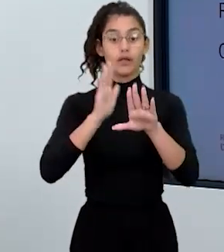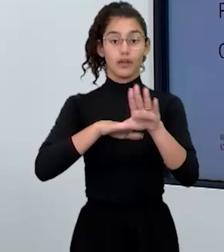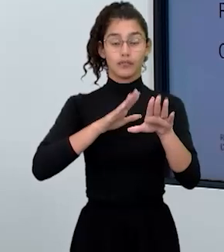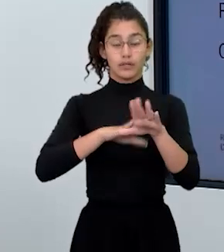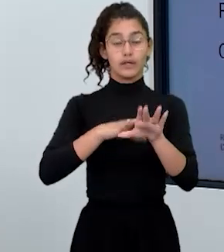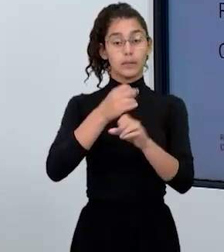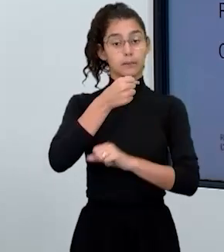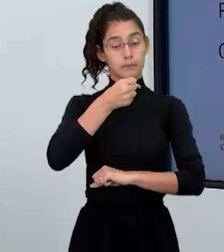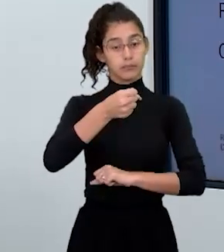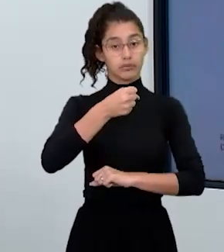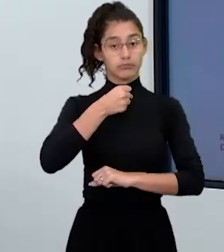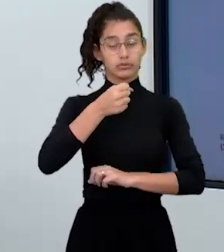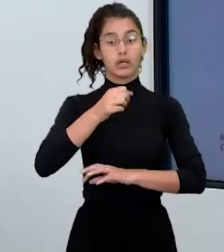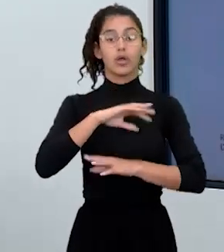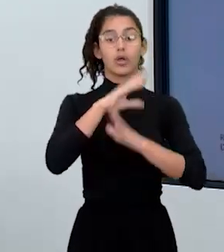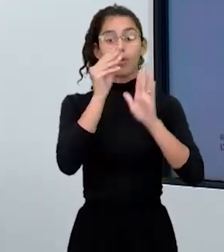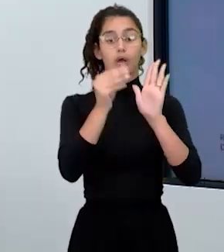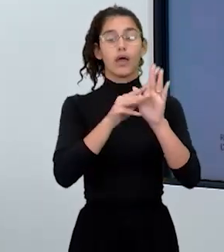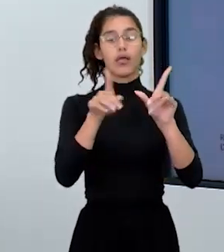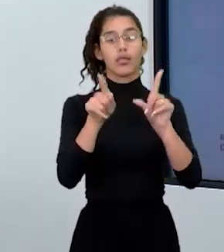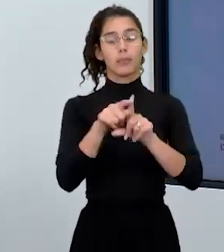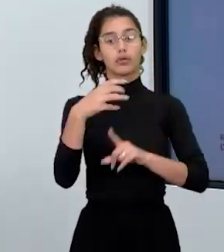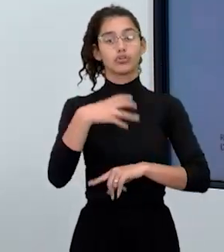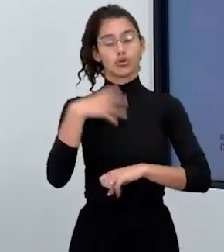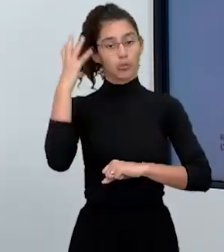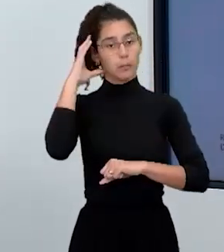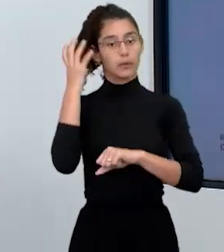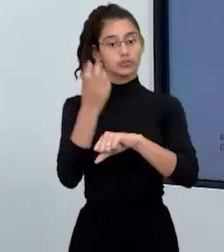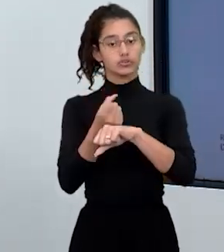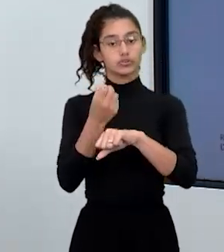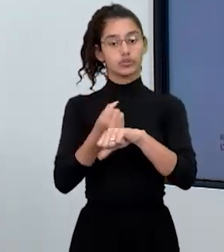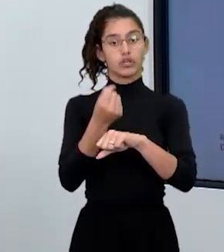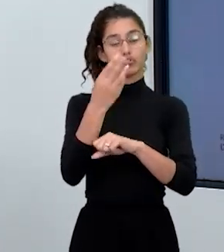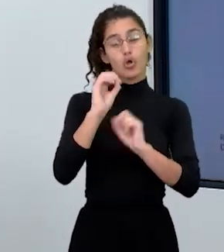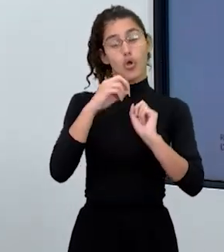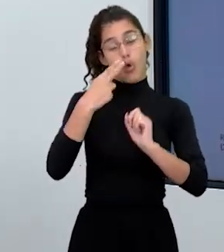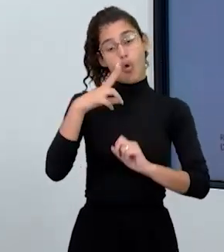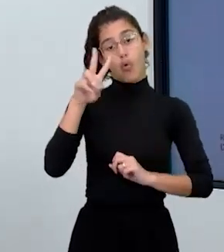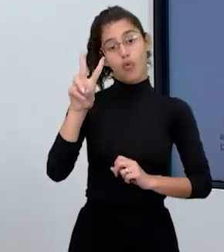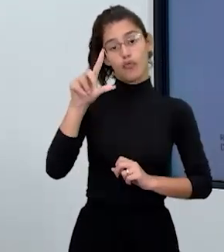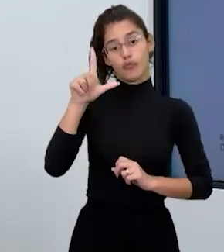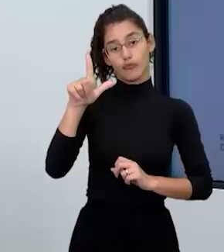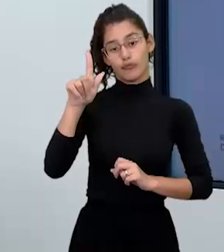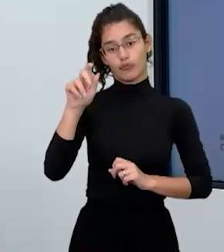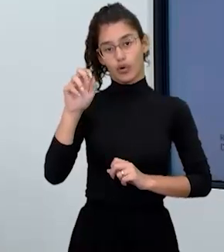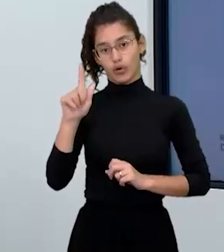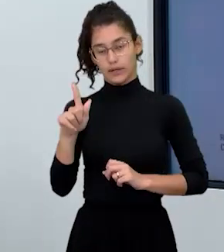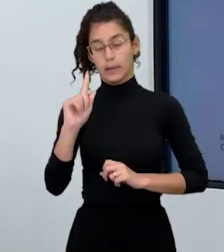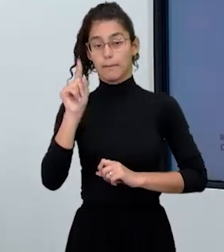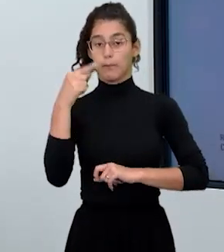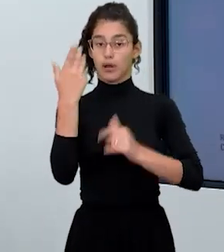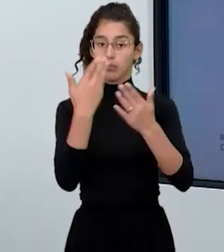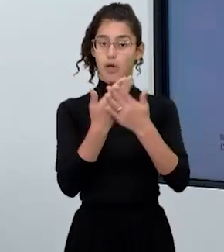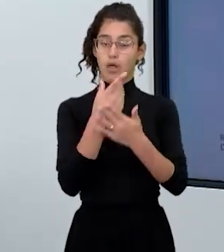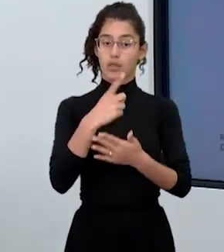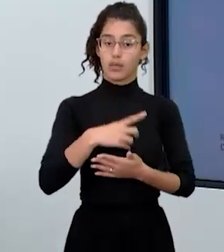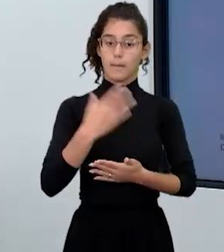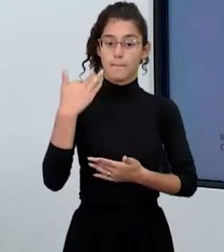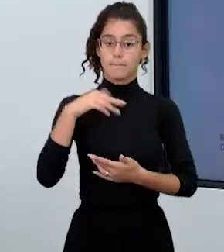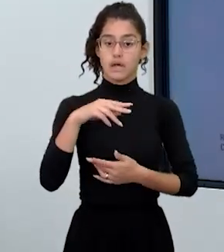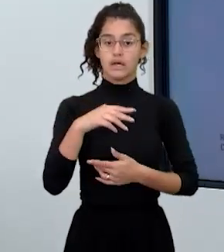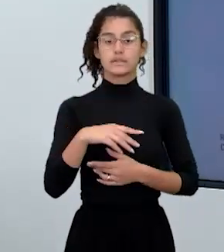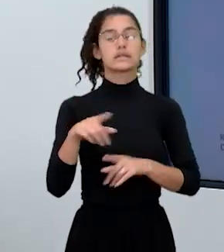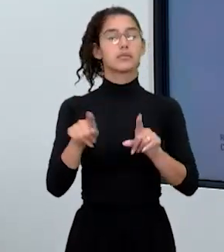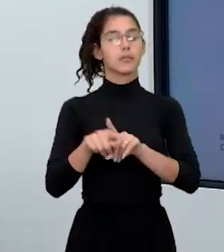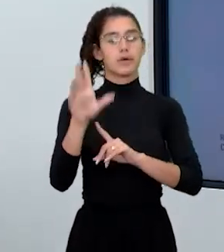a entrevista e colocarem aí no formato de podcast ou de um vlog. Na próxima aula teremos aí mais uma